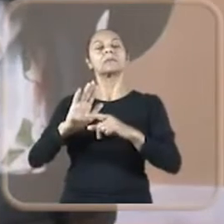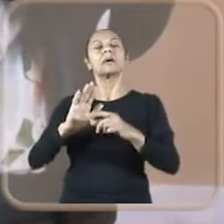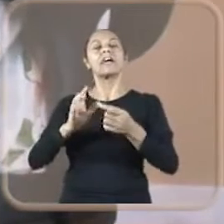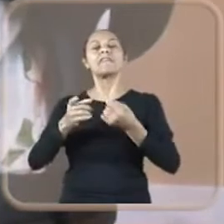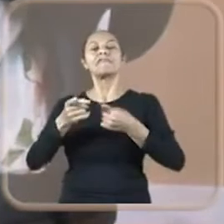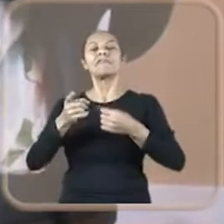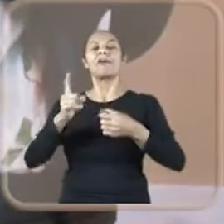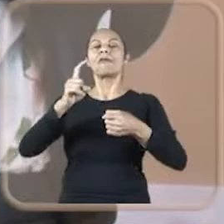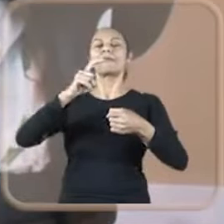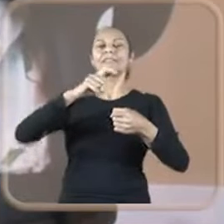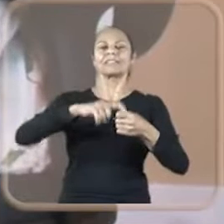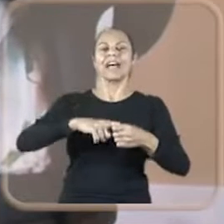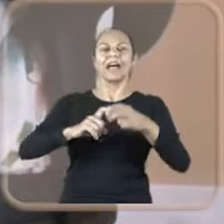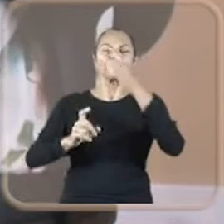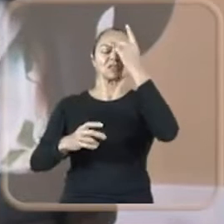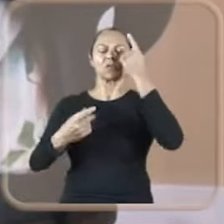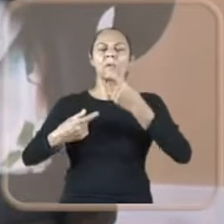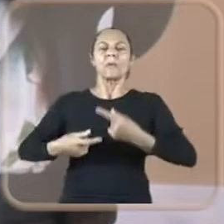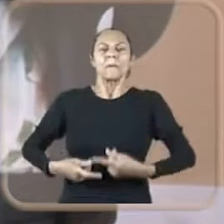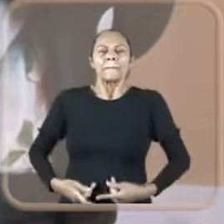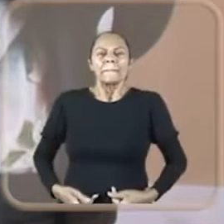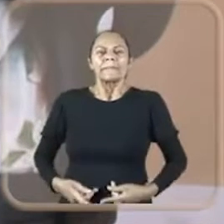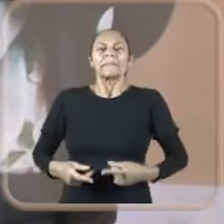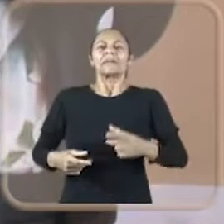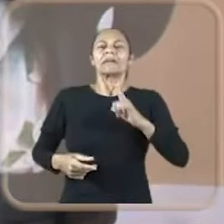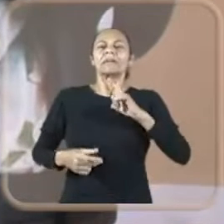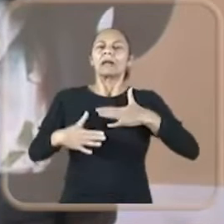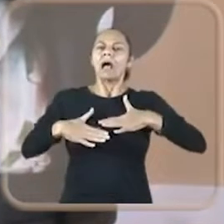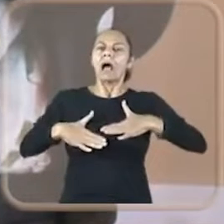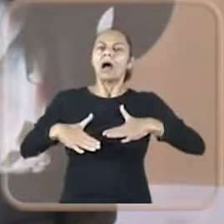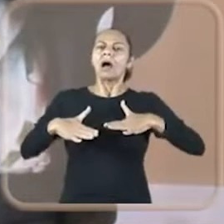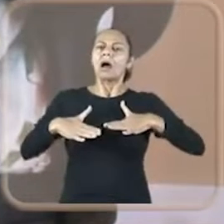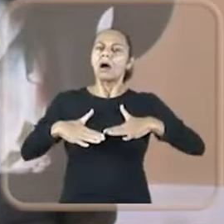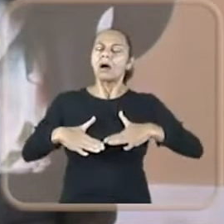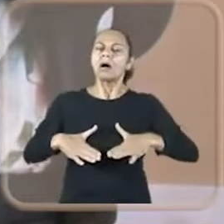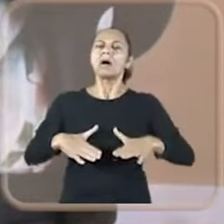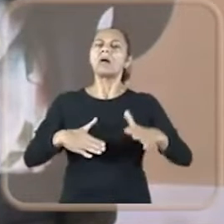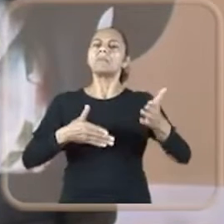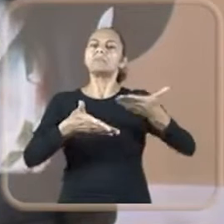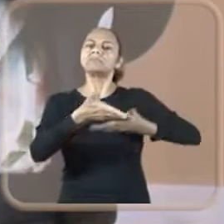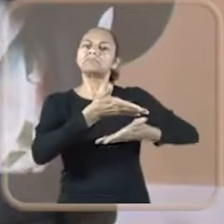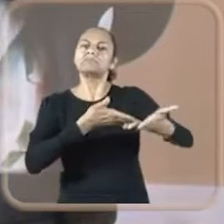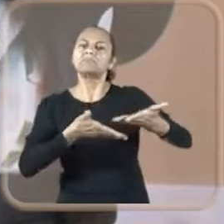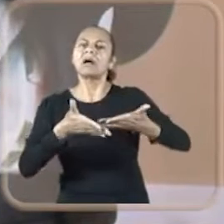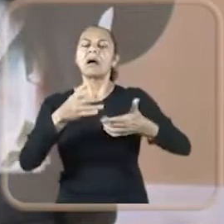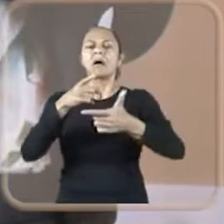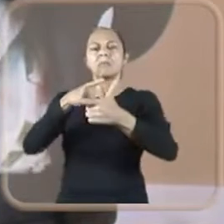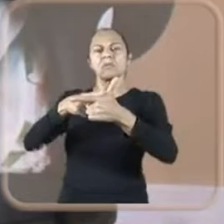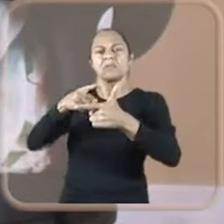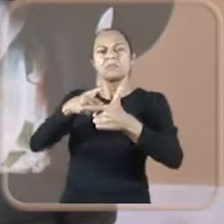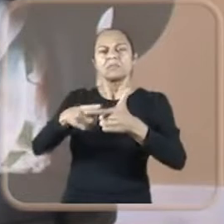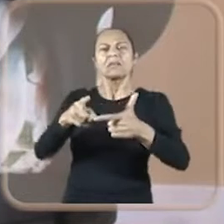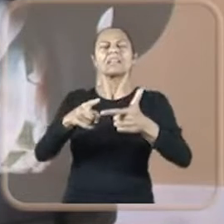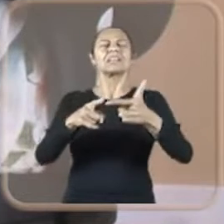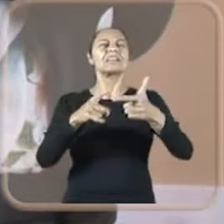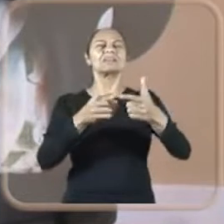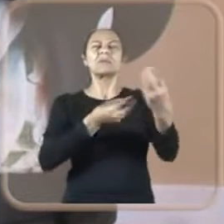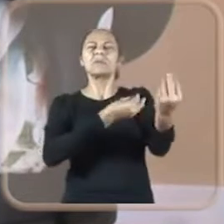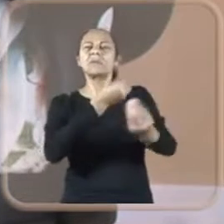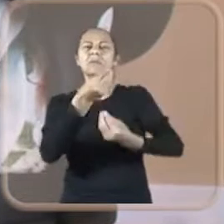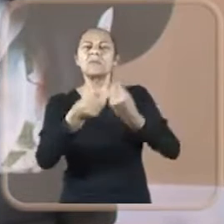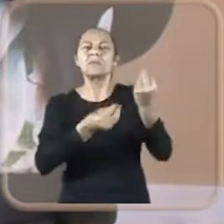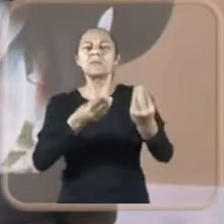uma diversidade muito grande. E o núcleo é tão importante nesse meio educacional para resolver os conflitos, para prevenir